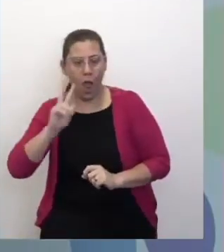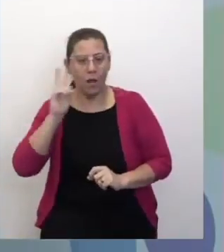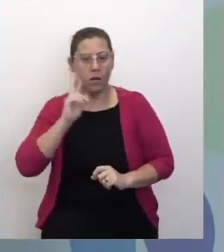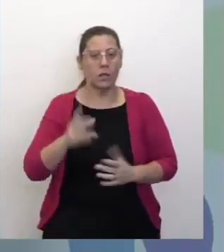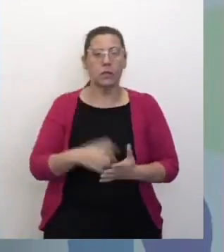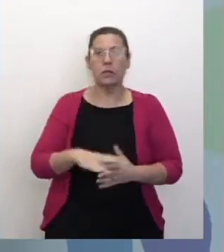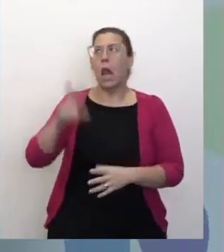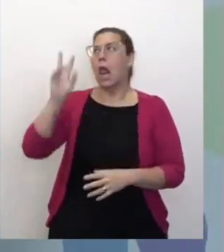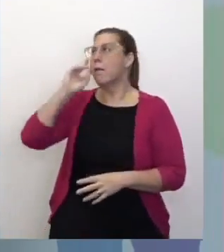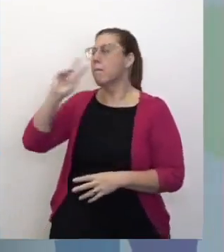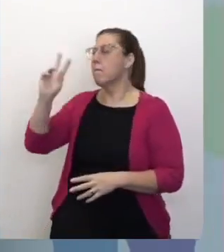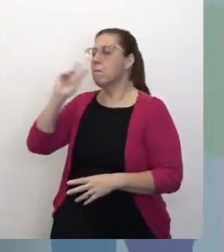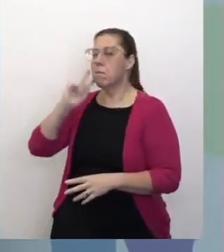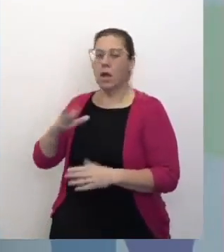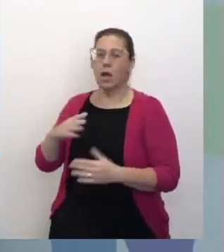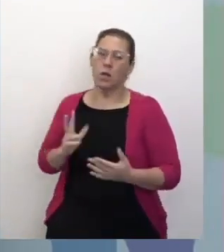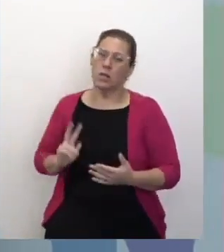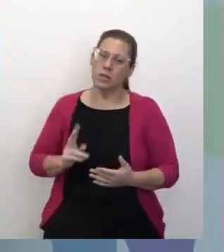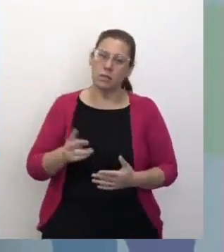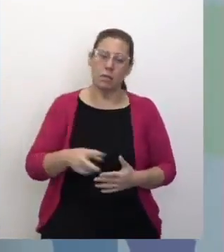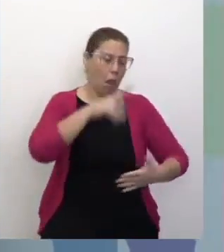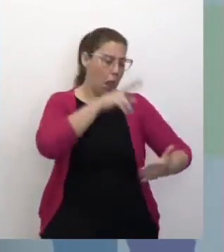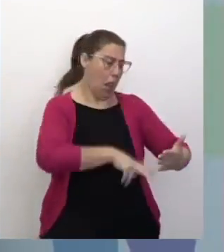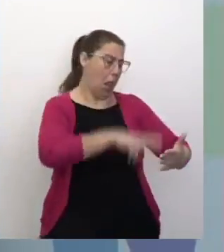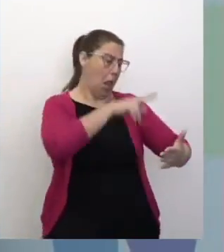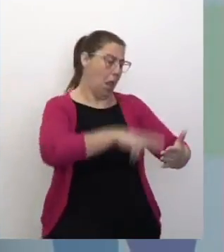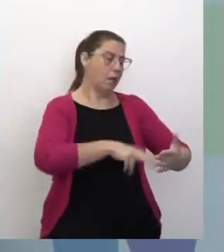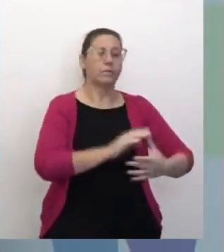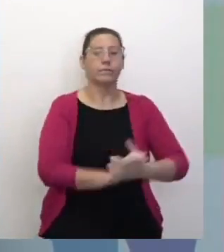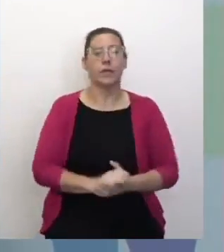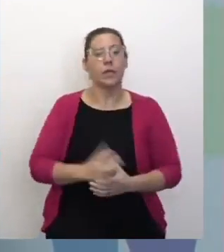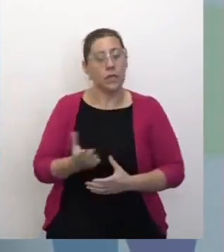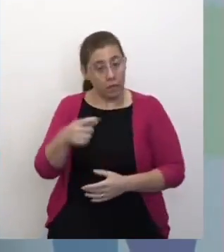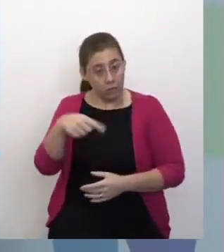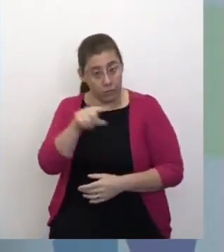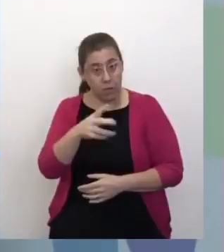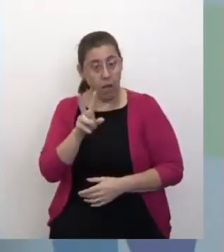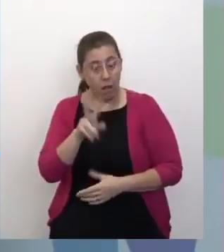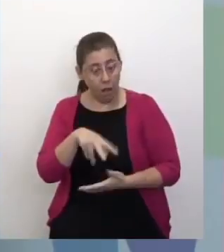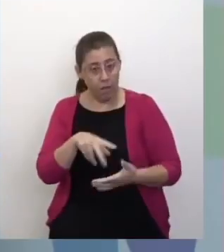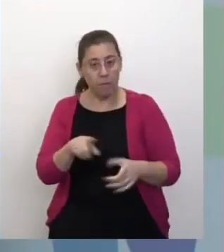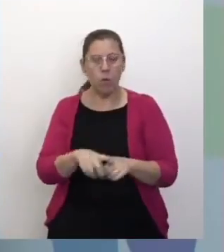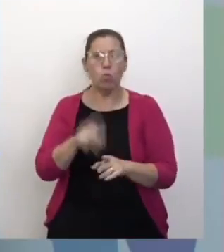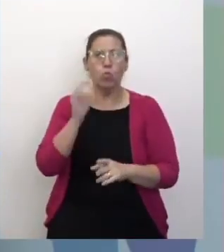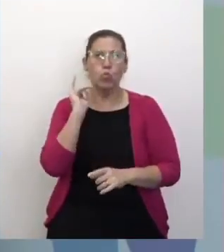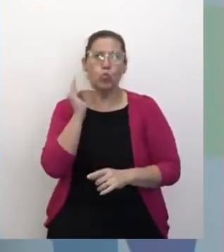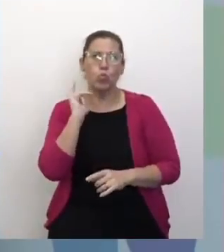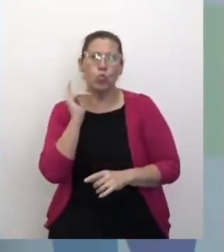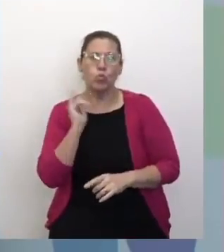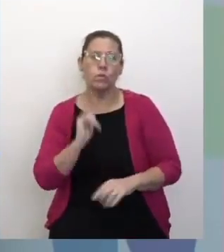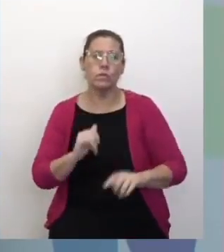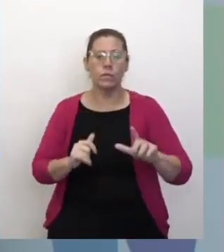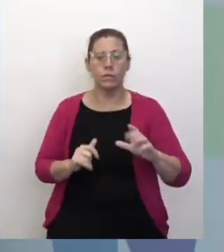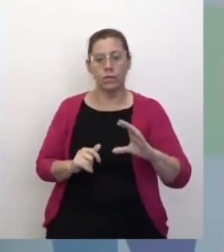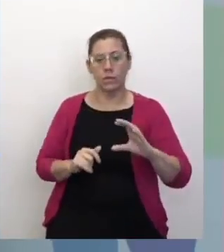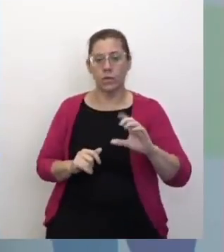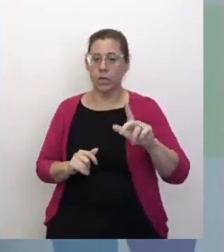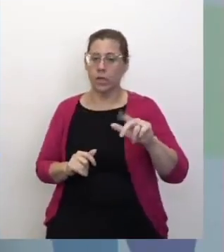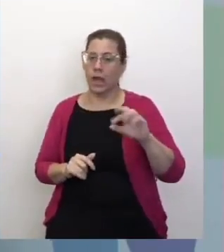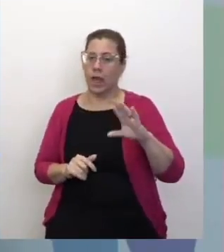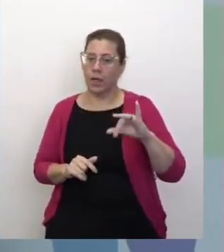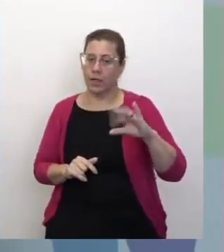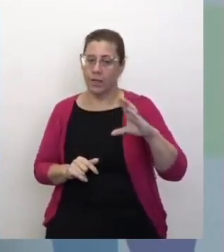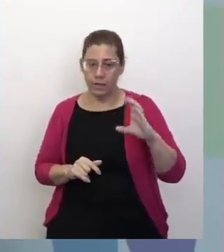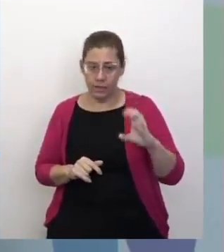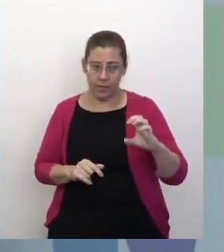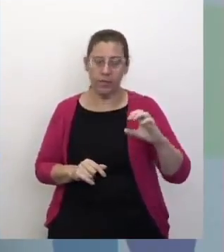de repertório hoje, eu estou querendo me exibir, falar, eu li as coisas. Então, eu queria que você lesse também. Tem um conto da Clarice Lispector, que não falaremos aqui,